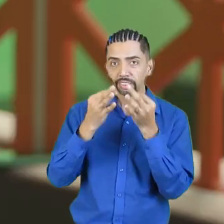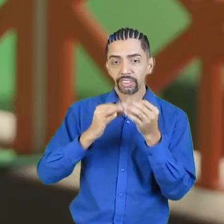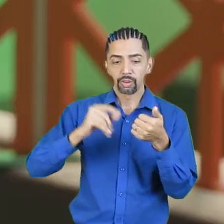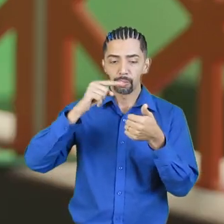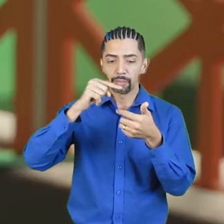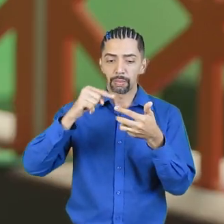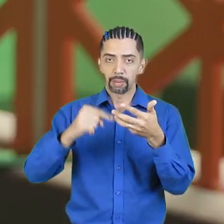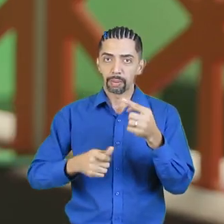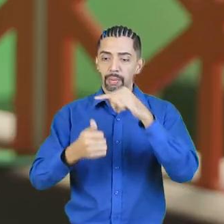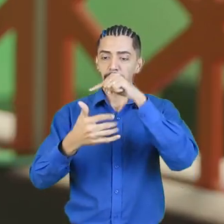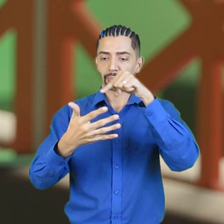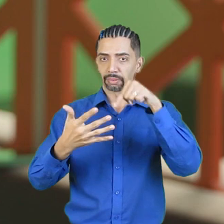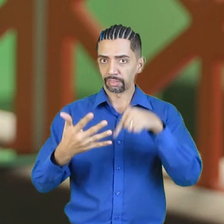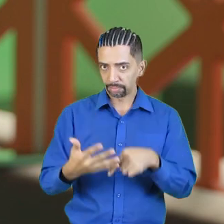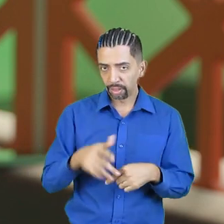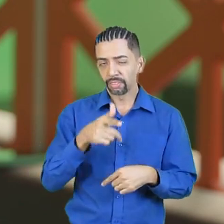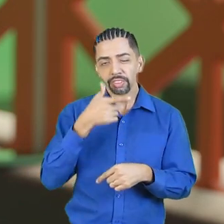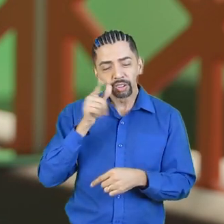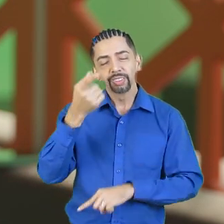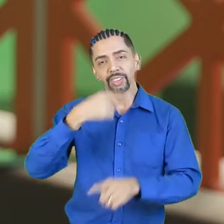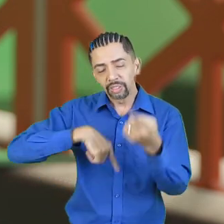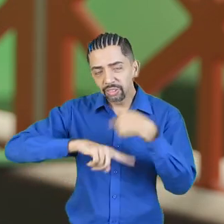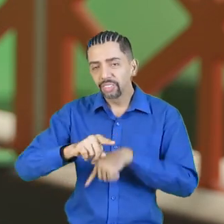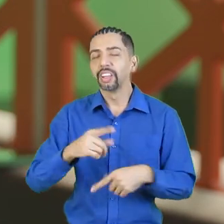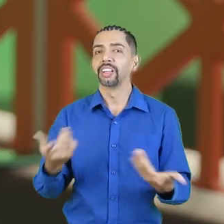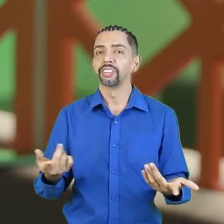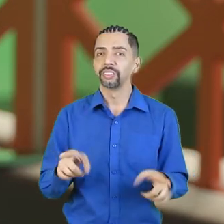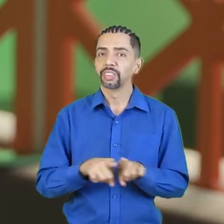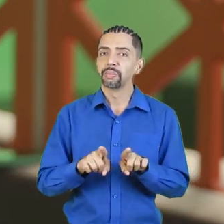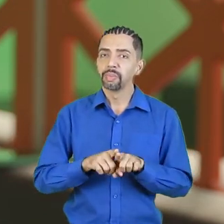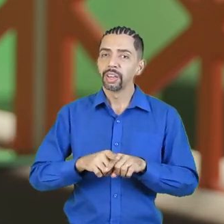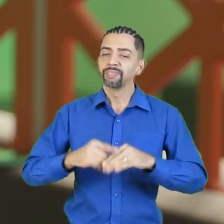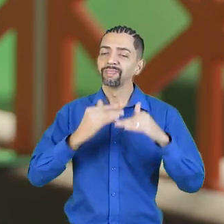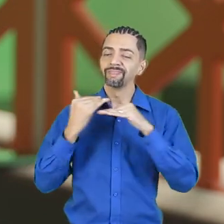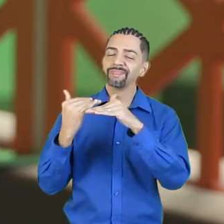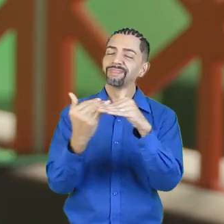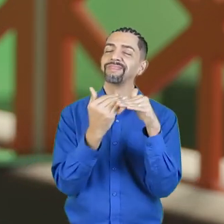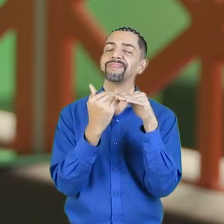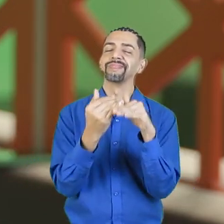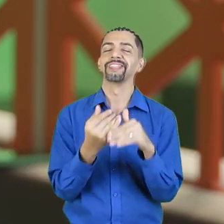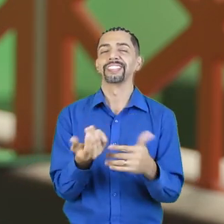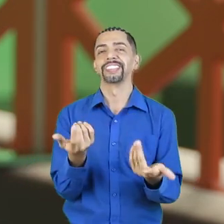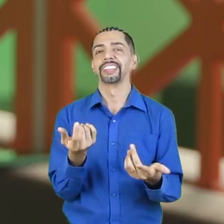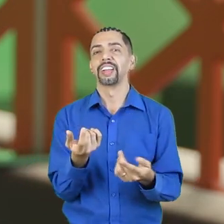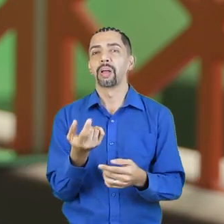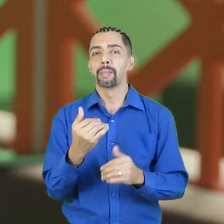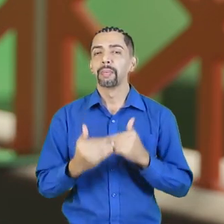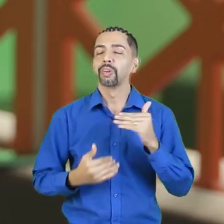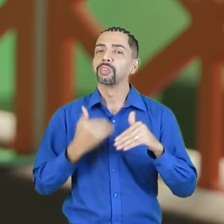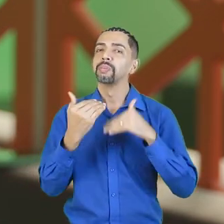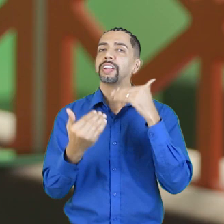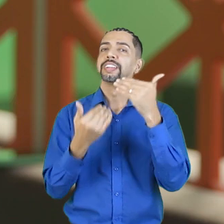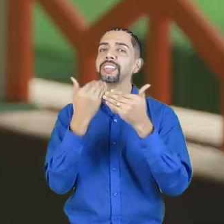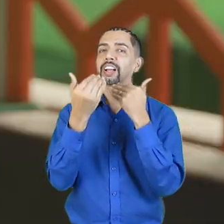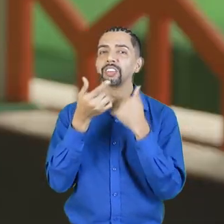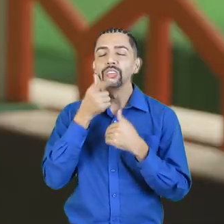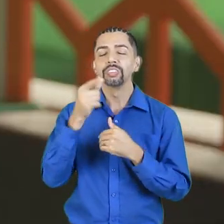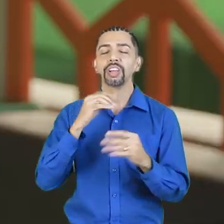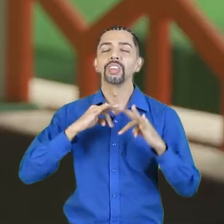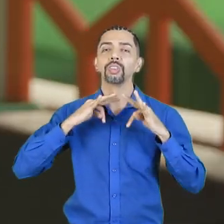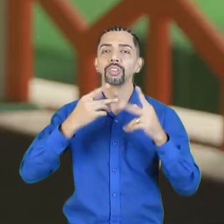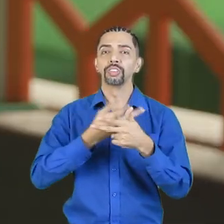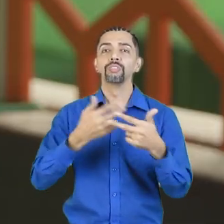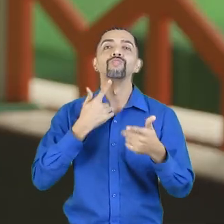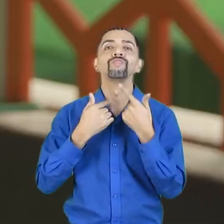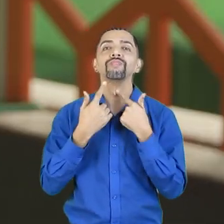financeiramente. Só assim, com a educação financeira, uma família, este casal pode, sem dúvida alguma, ter prosperidade e